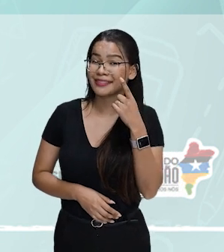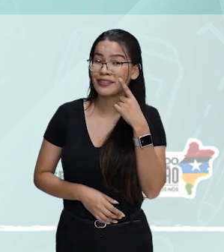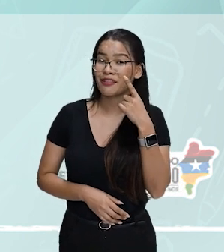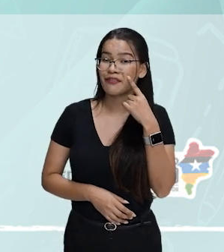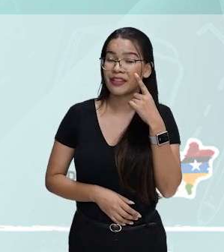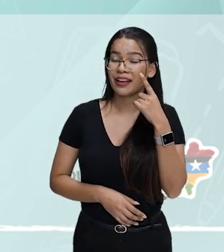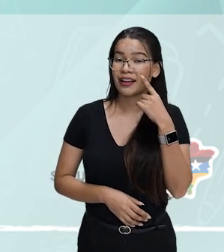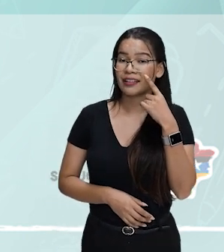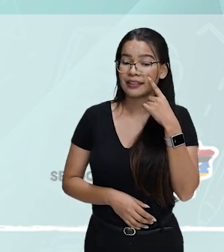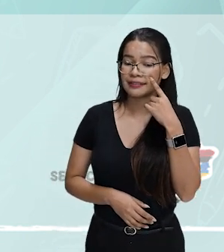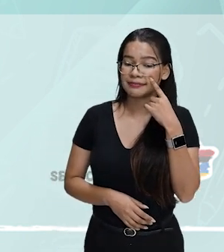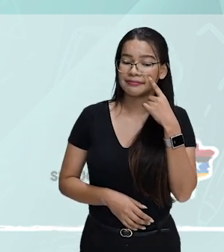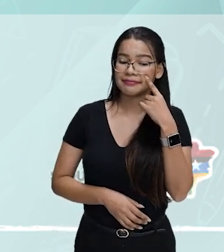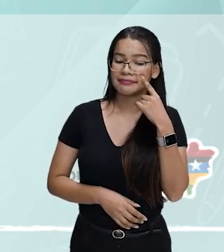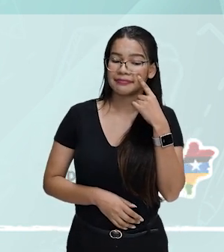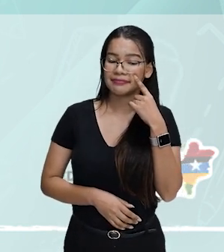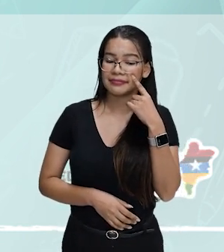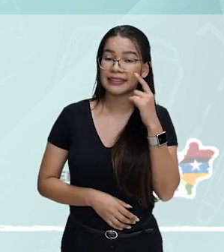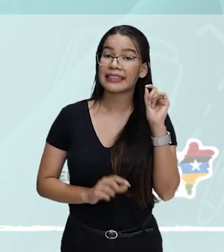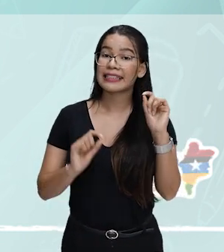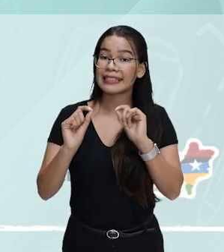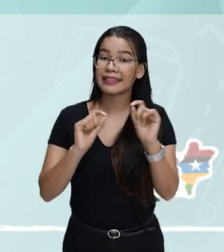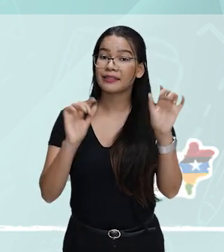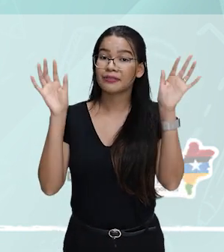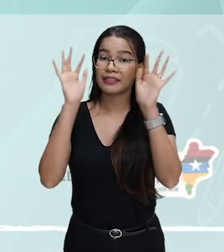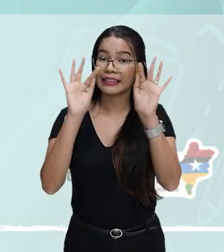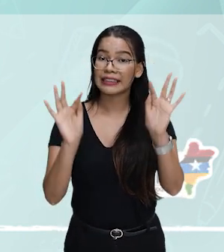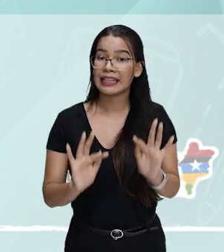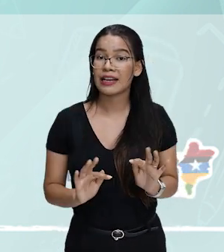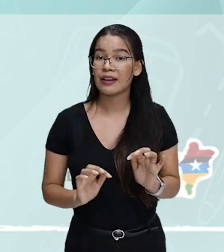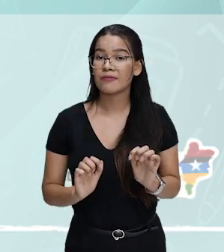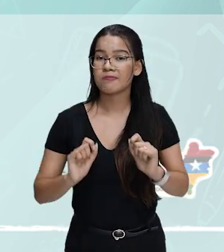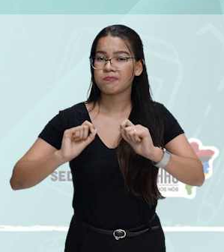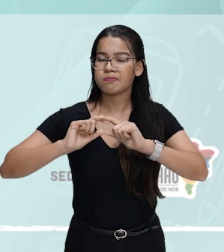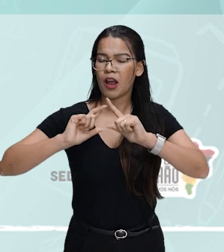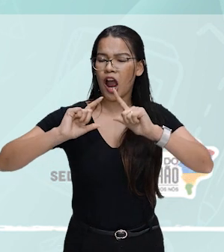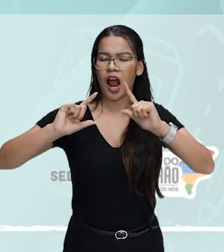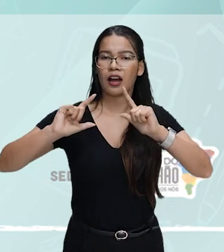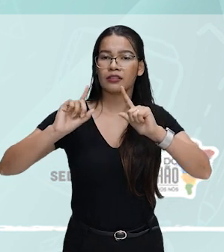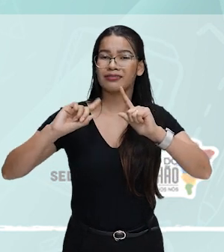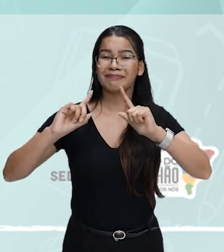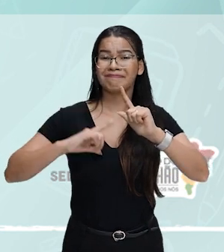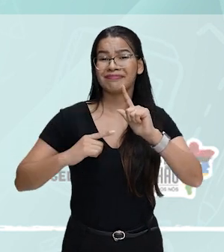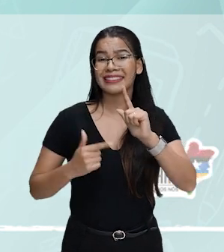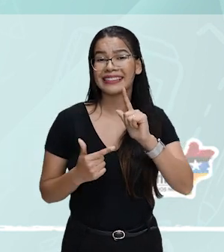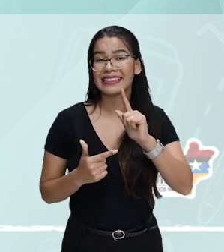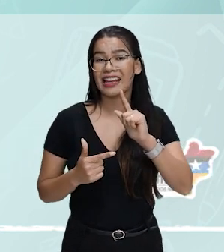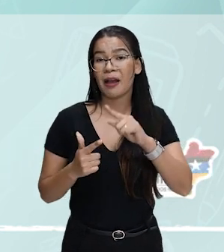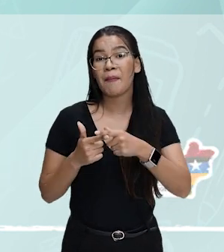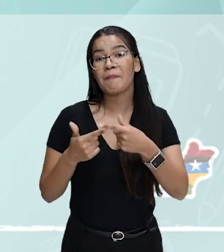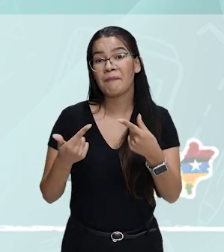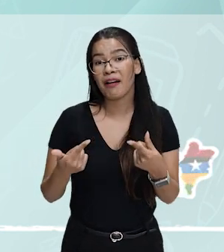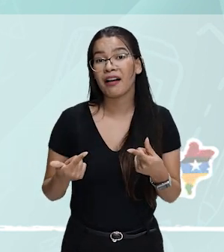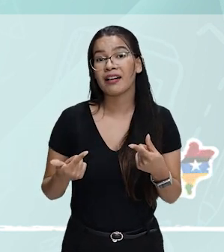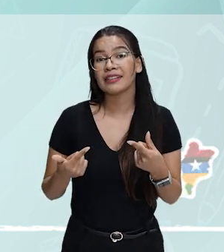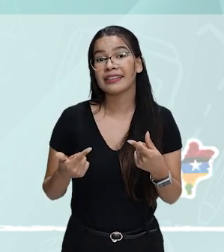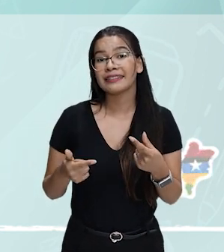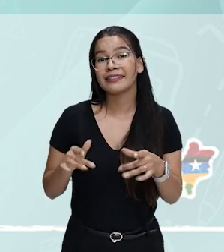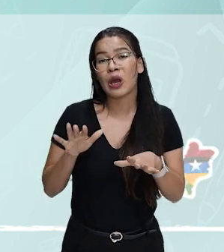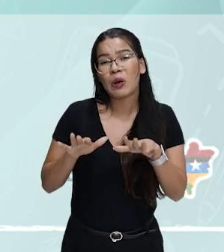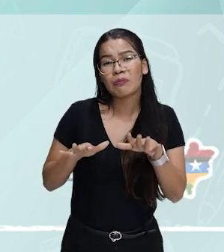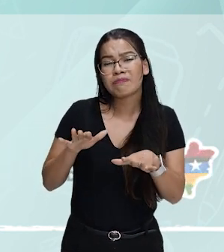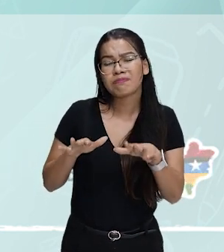é o anterior, eu já suspeitava que a felicidade com letras maiúsculas não existia, mas dava a